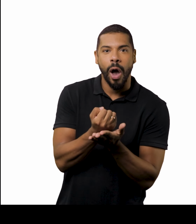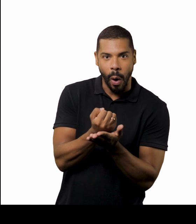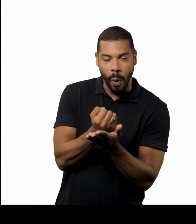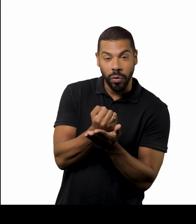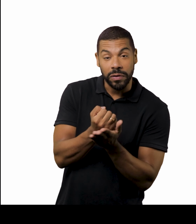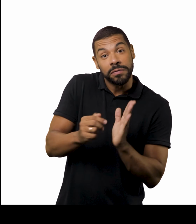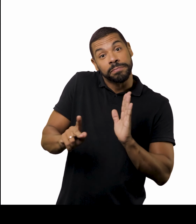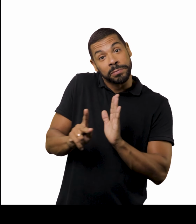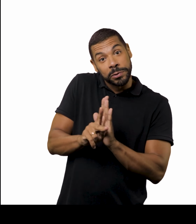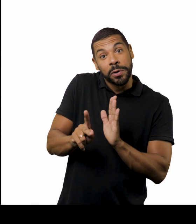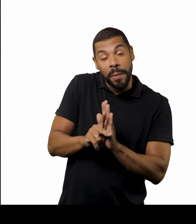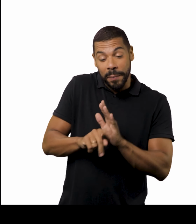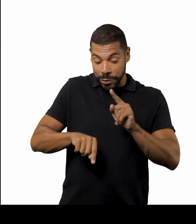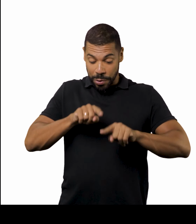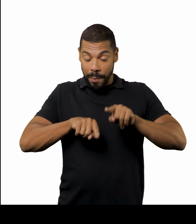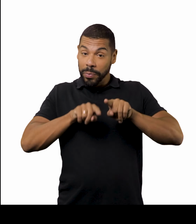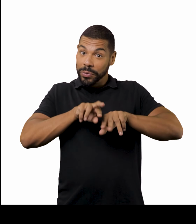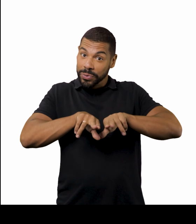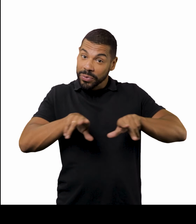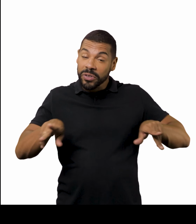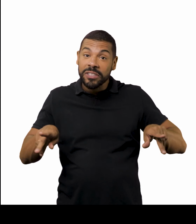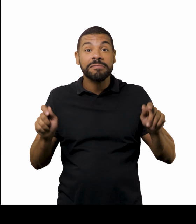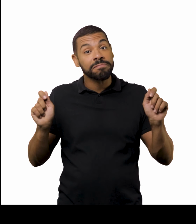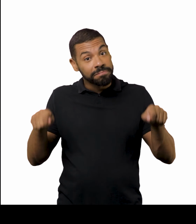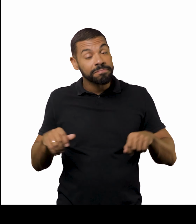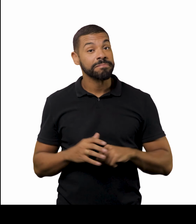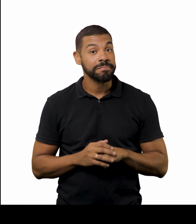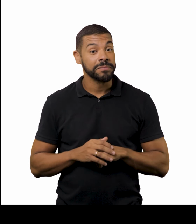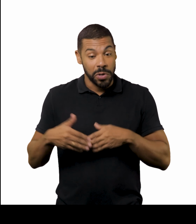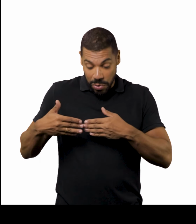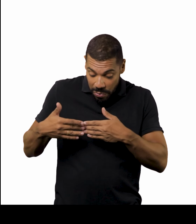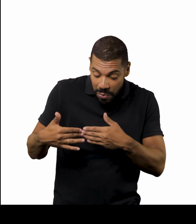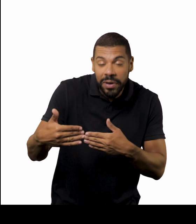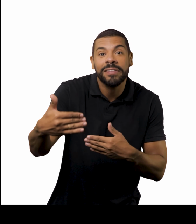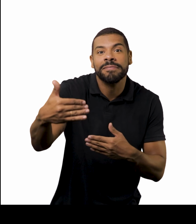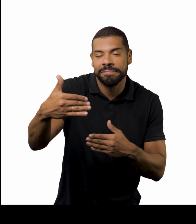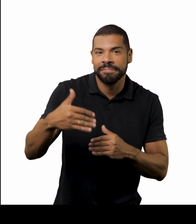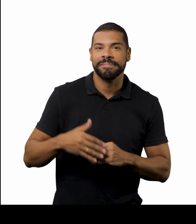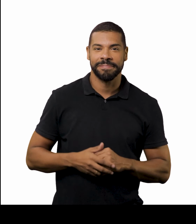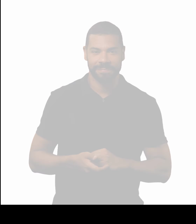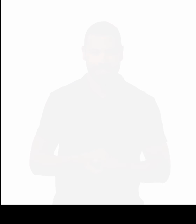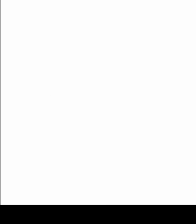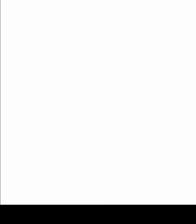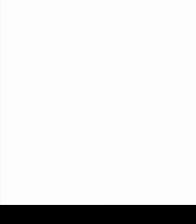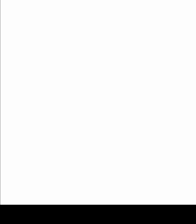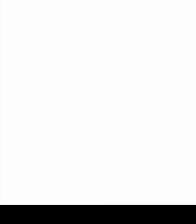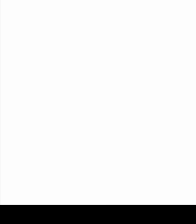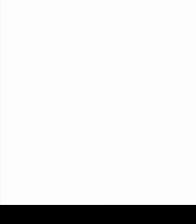como marcadora de materiais, de elementos que passam a ser musealizados.